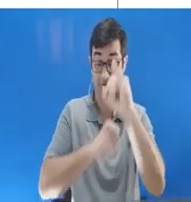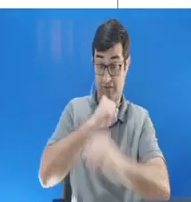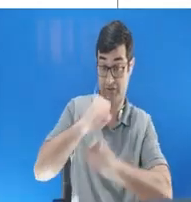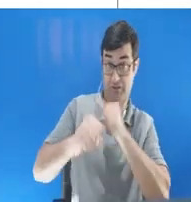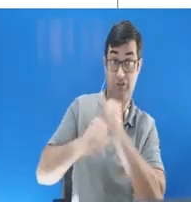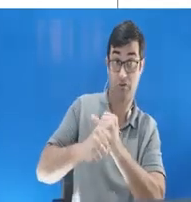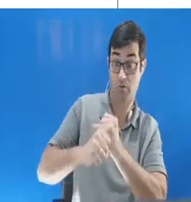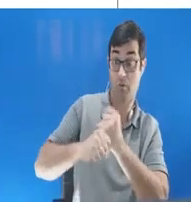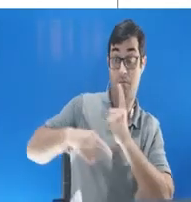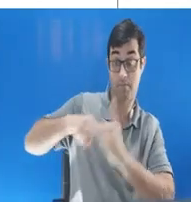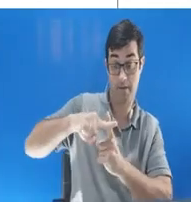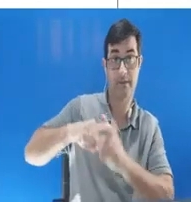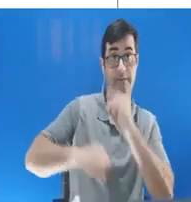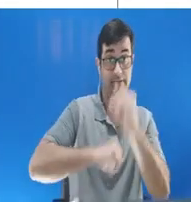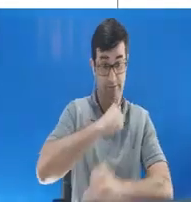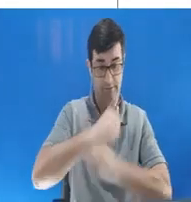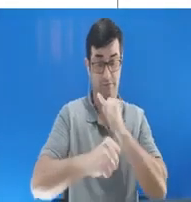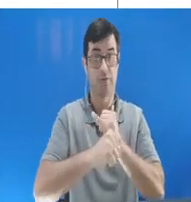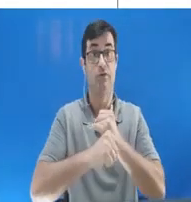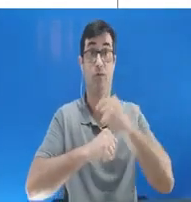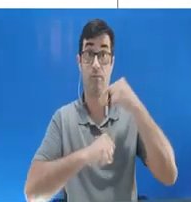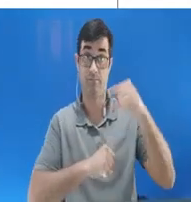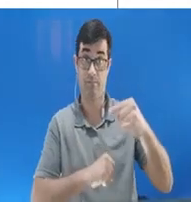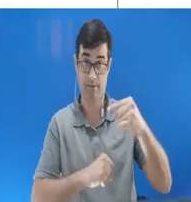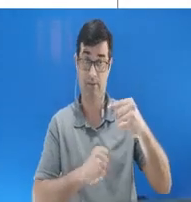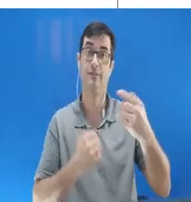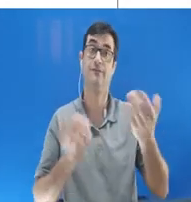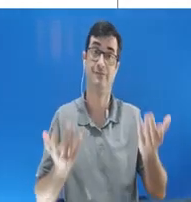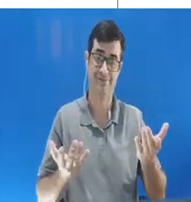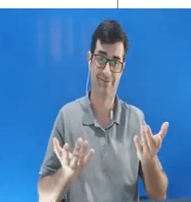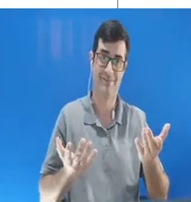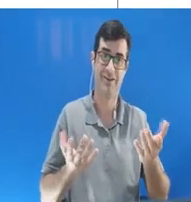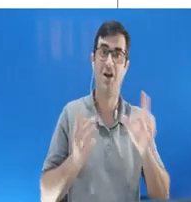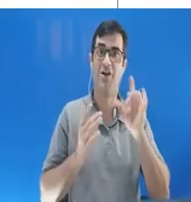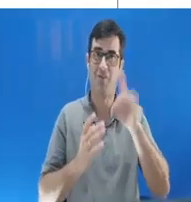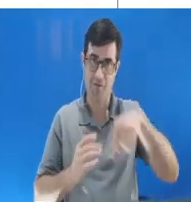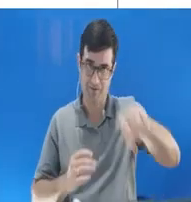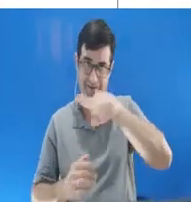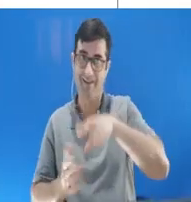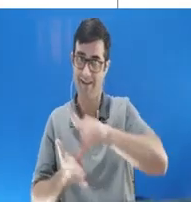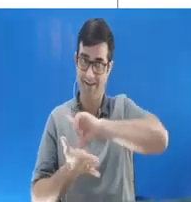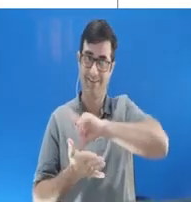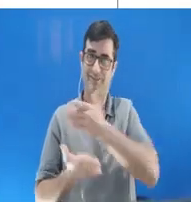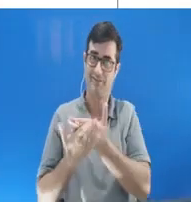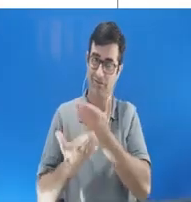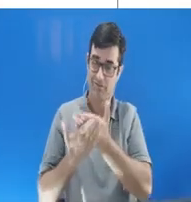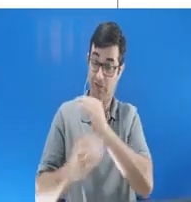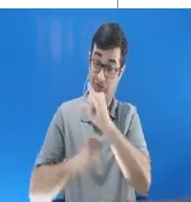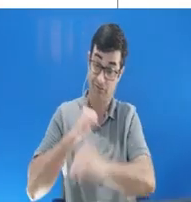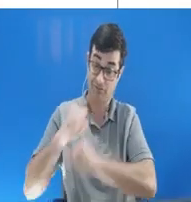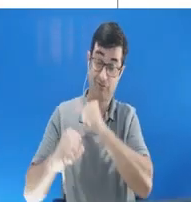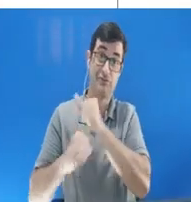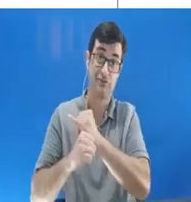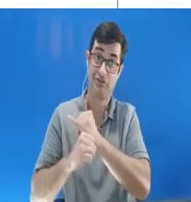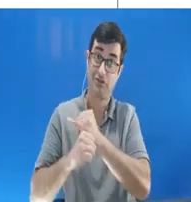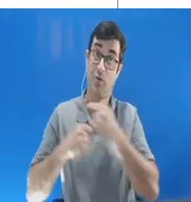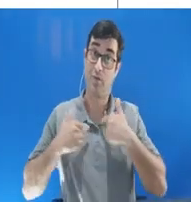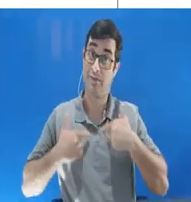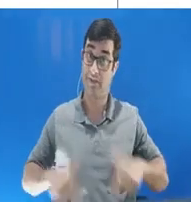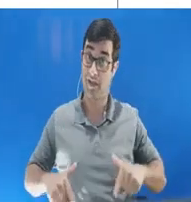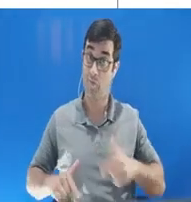espécies carregadas, até então a gente estava vendo espécies neutras. O que quer dizer que elas são neutras? O número de elétrons